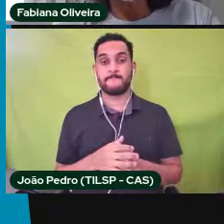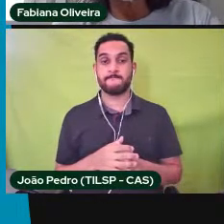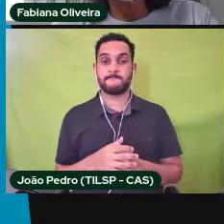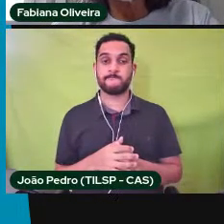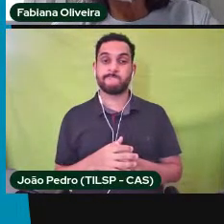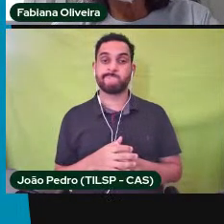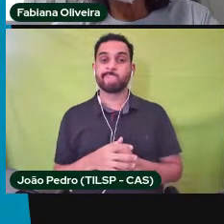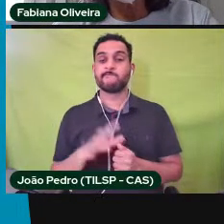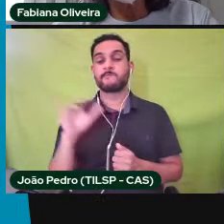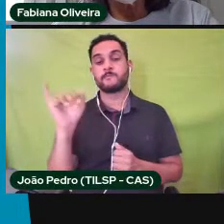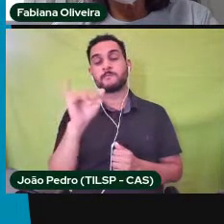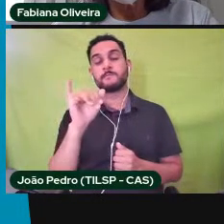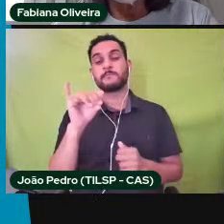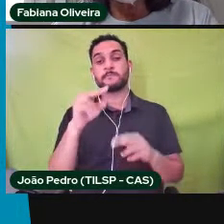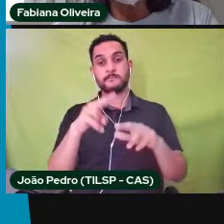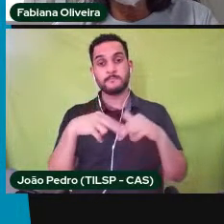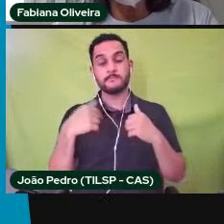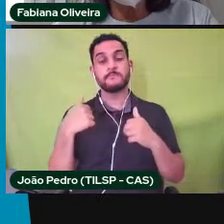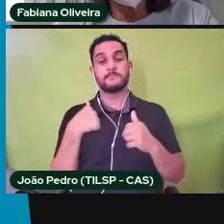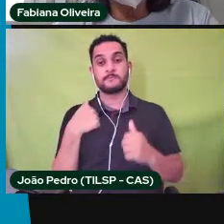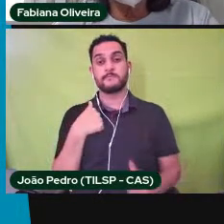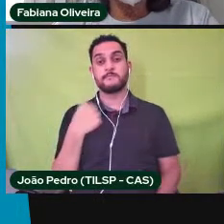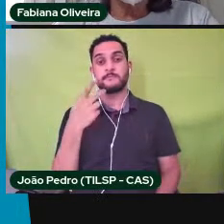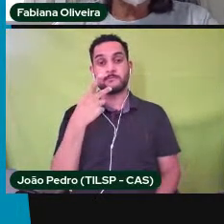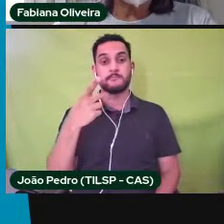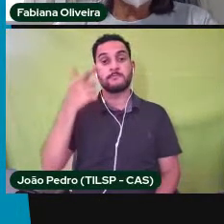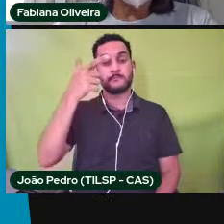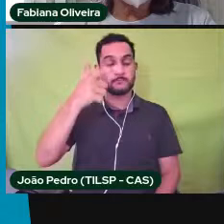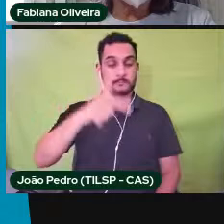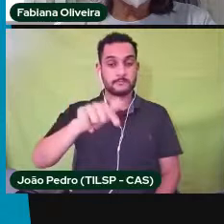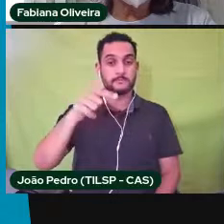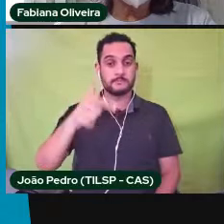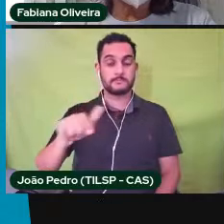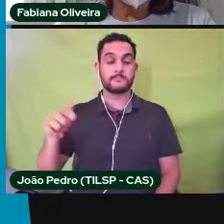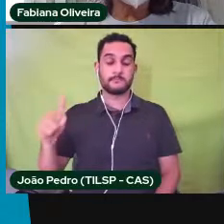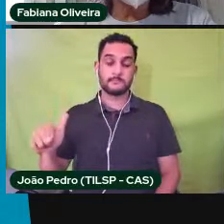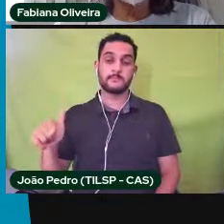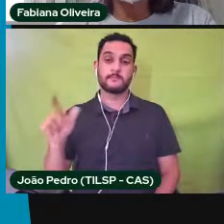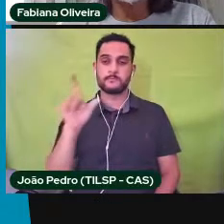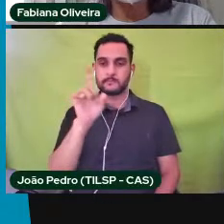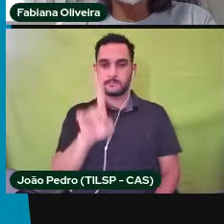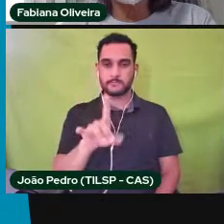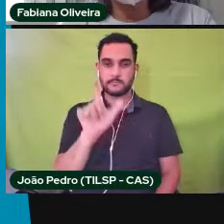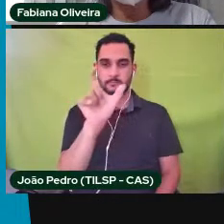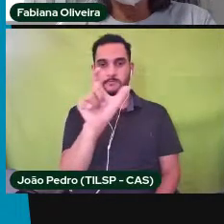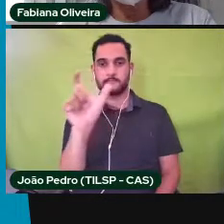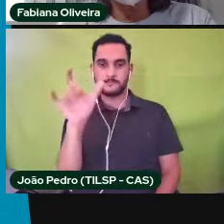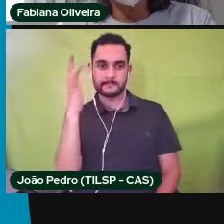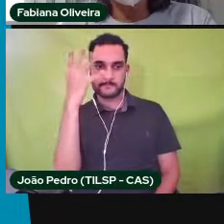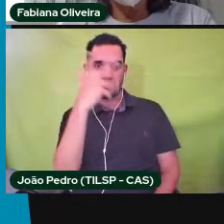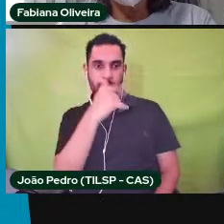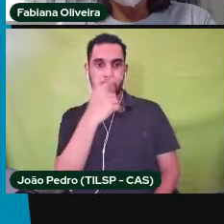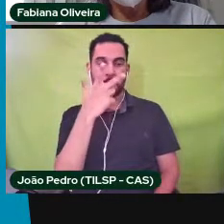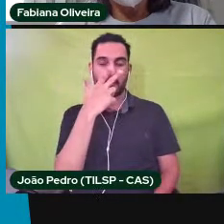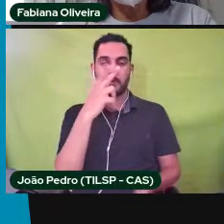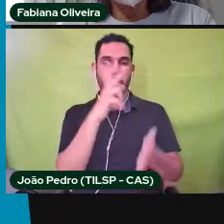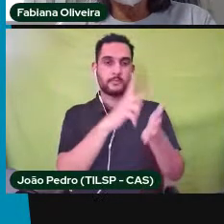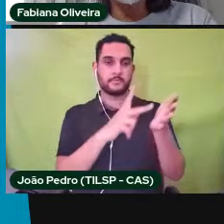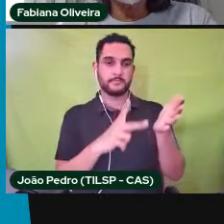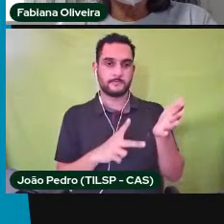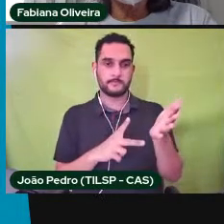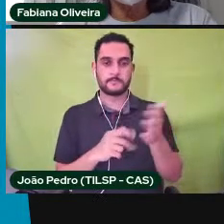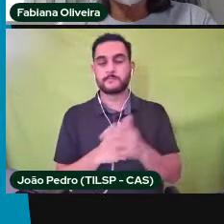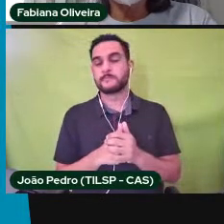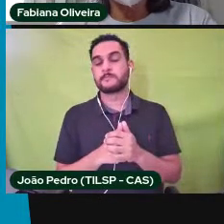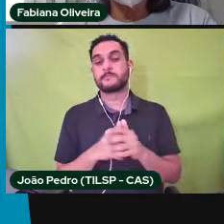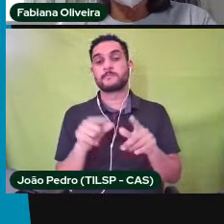nessas palavras, mas não apenas como palavras bonitas, que mais parecem uma poesia, mas como